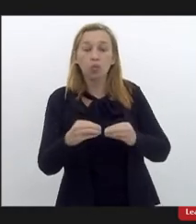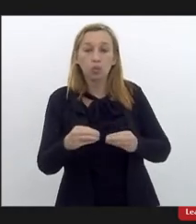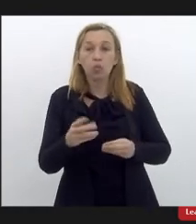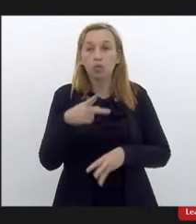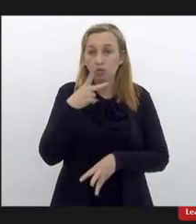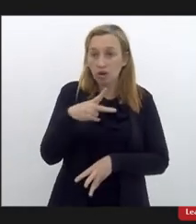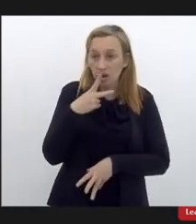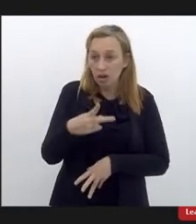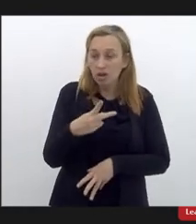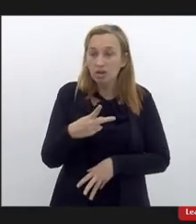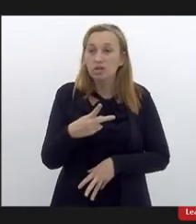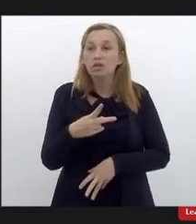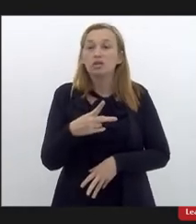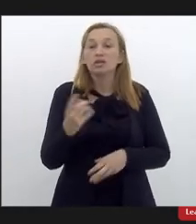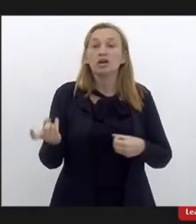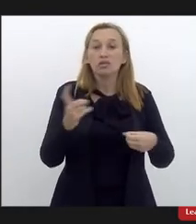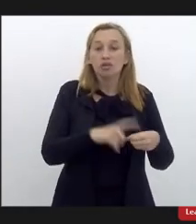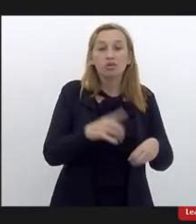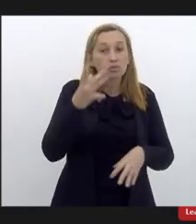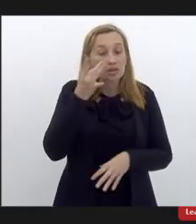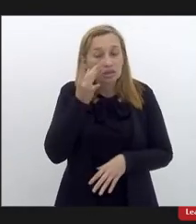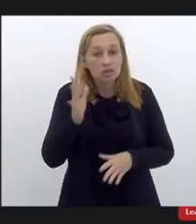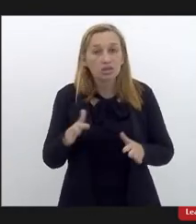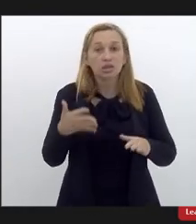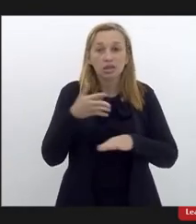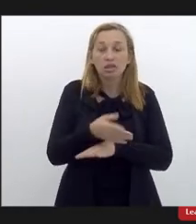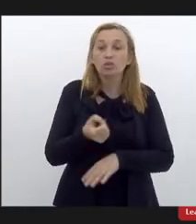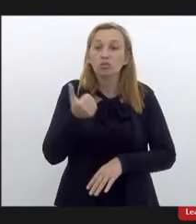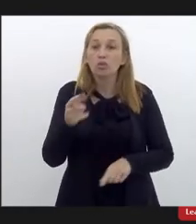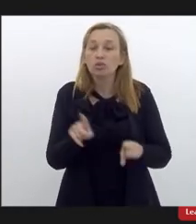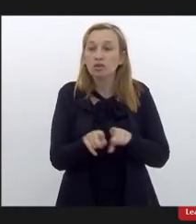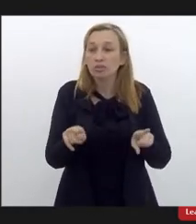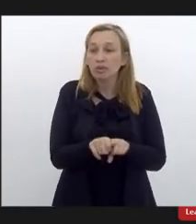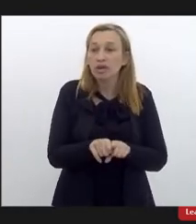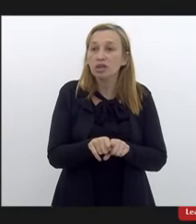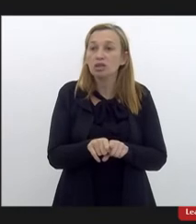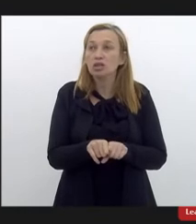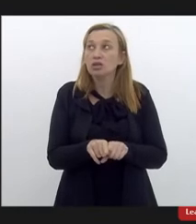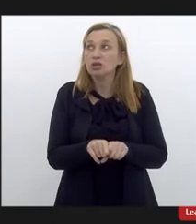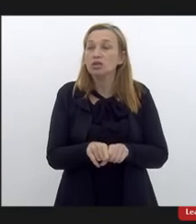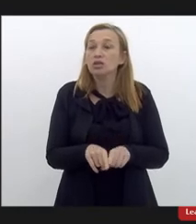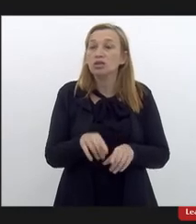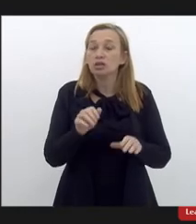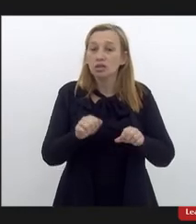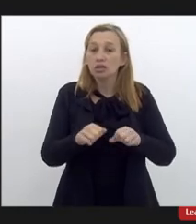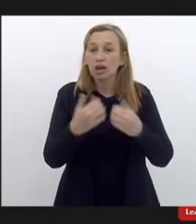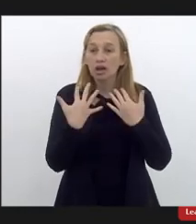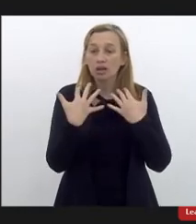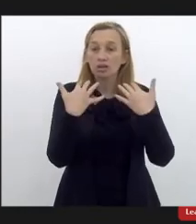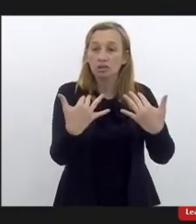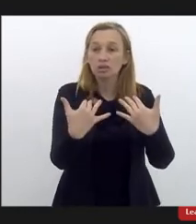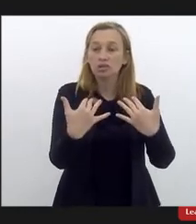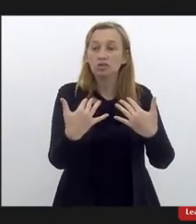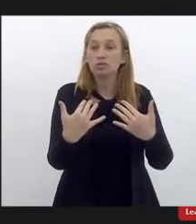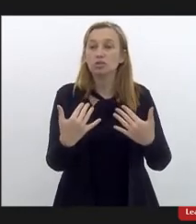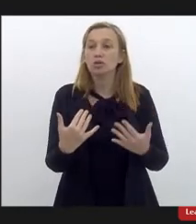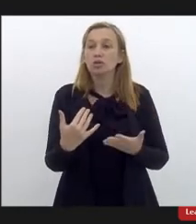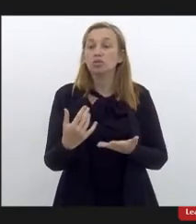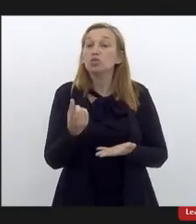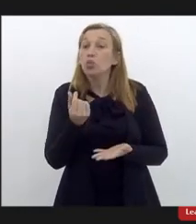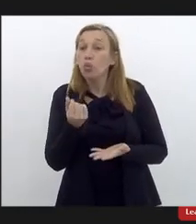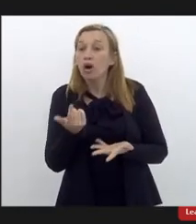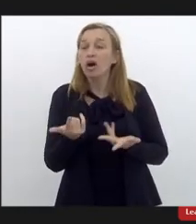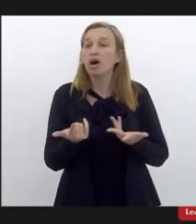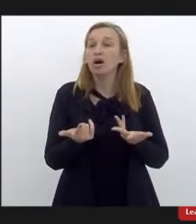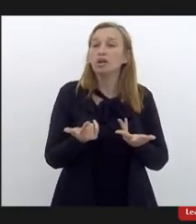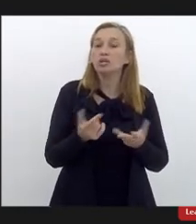implementar ainda em volta presencial. Entrando um pouco também no ponto da audiência, na questão do balanço, né, do ano,